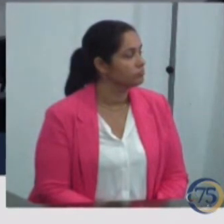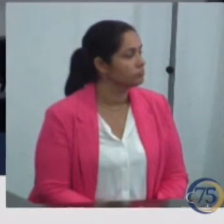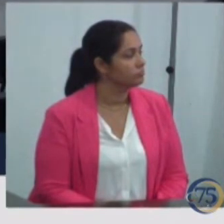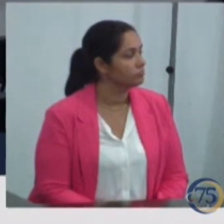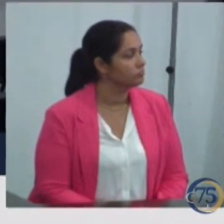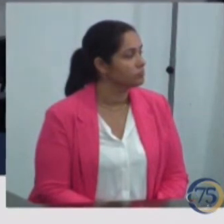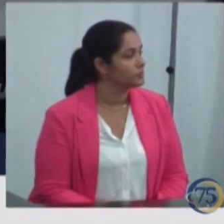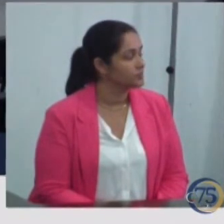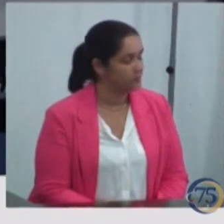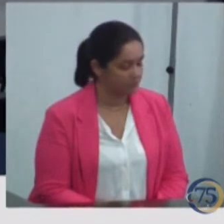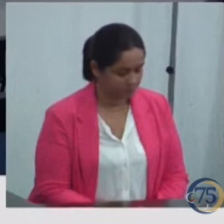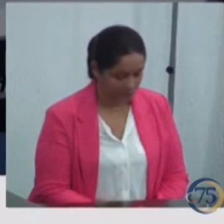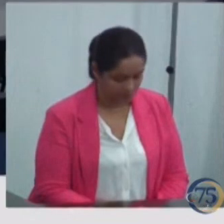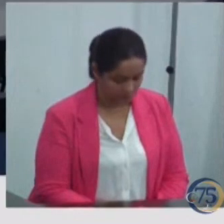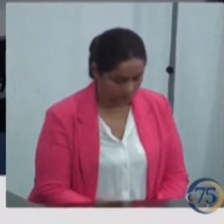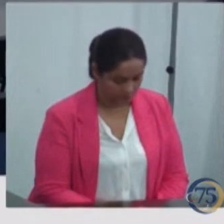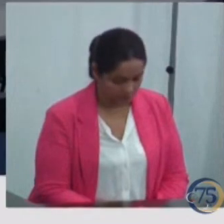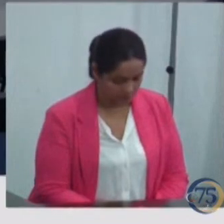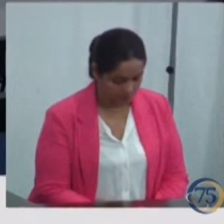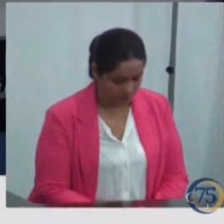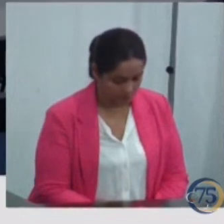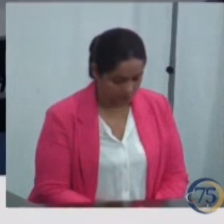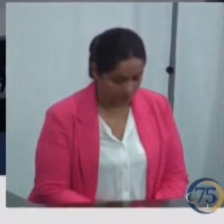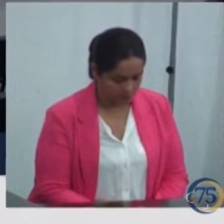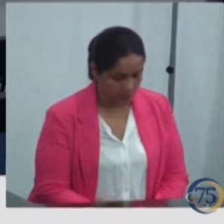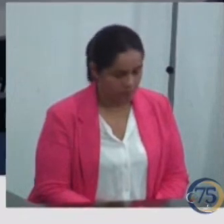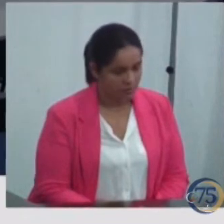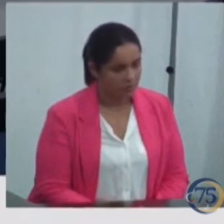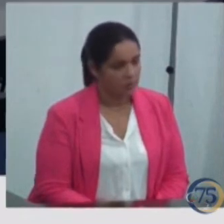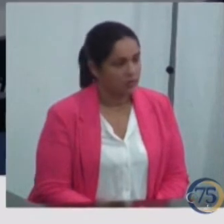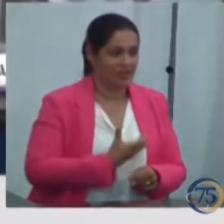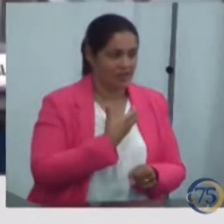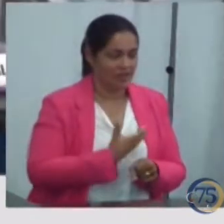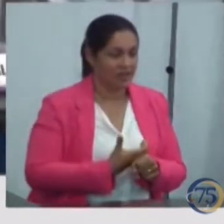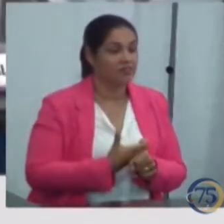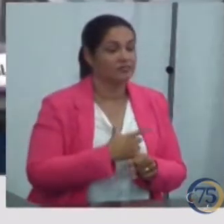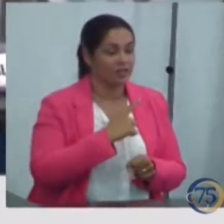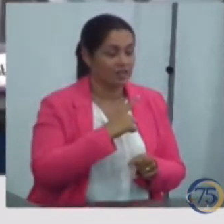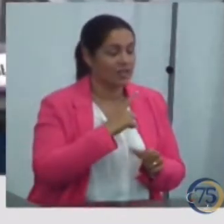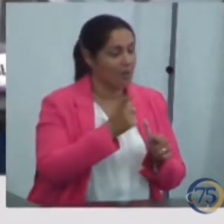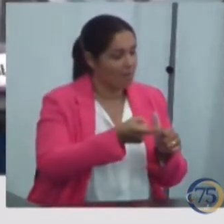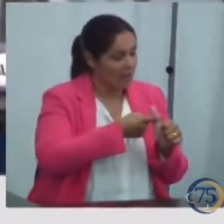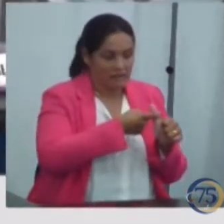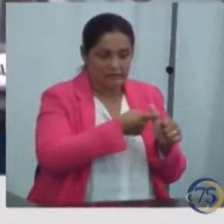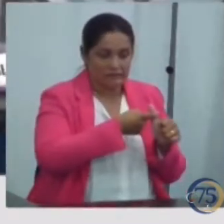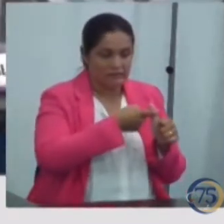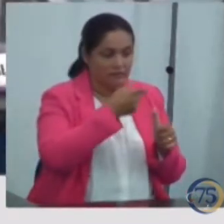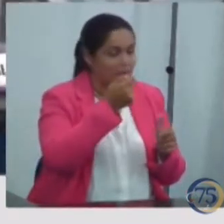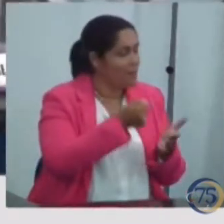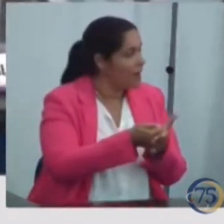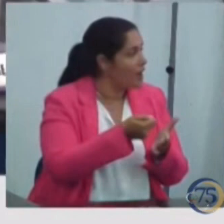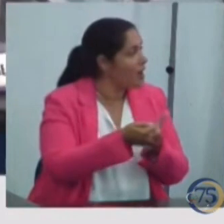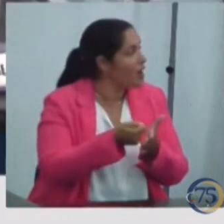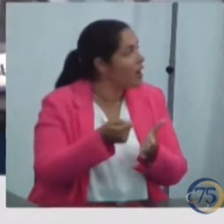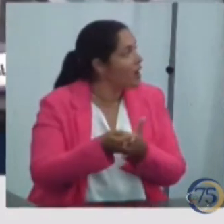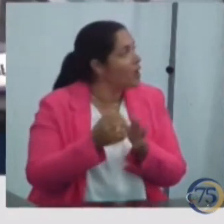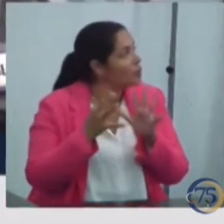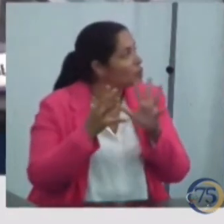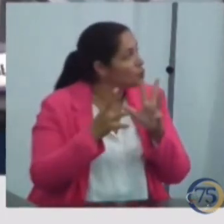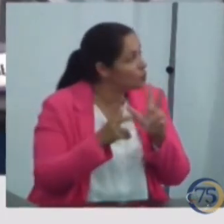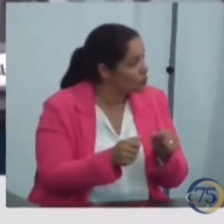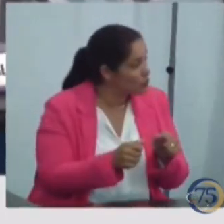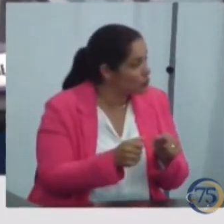de autoria do Poder Executivo que institui o refis 2023 programa de recuperação fiscal estabelece